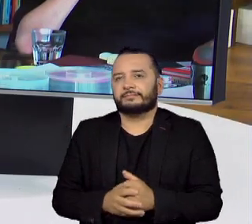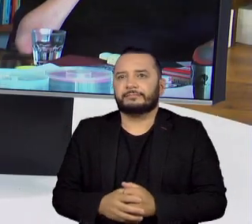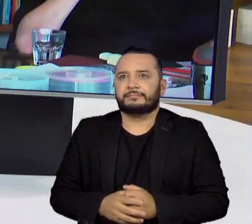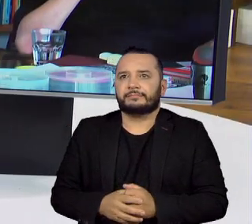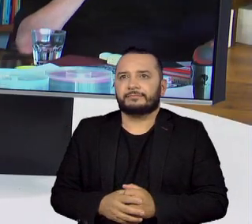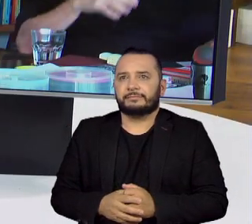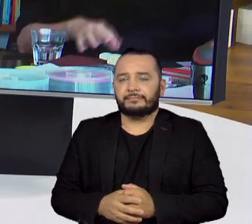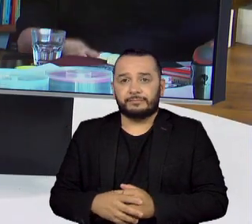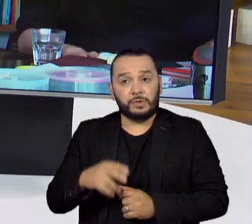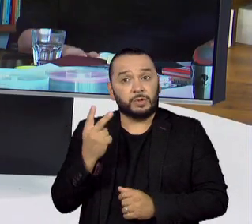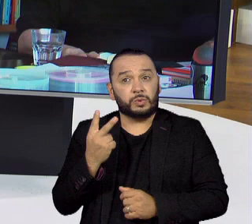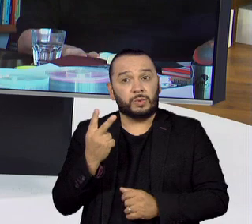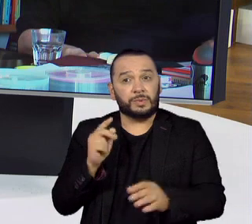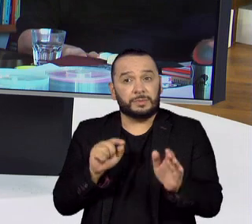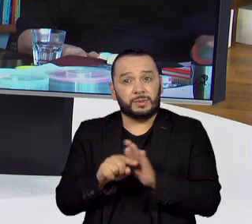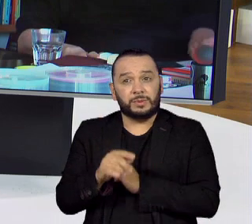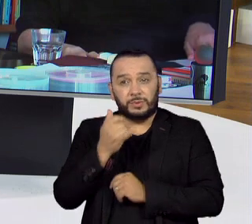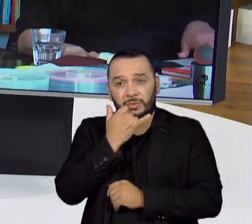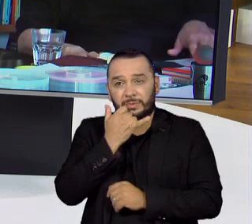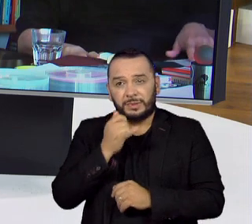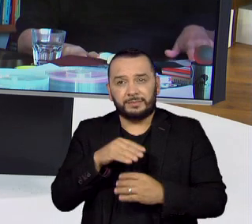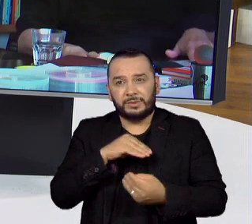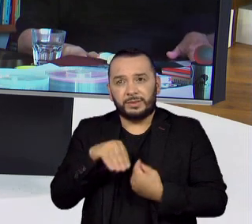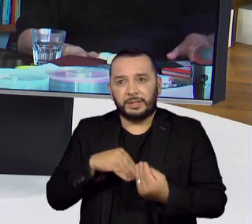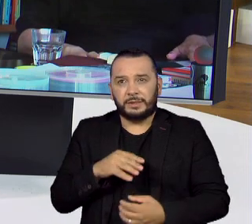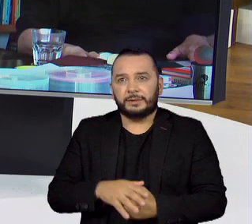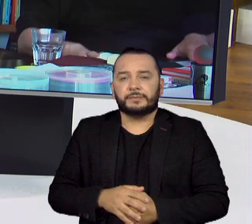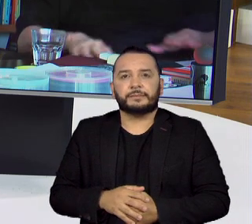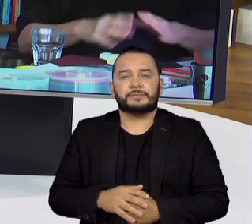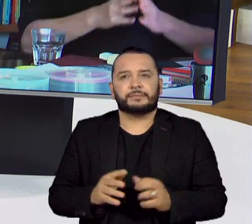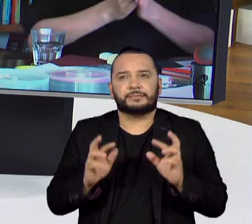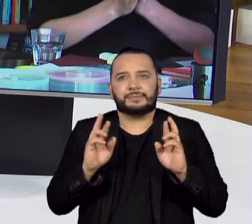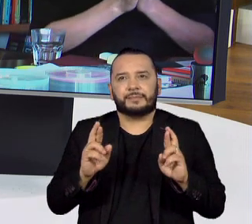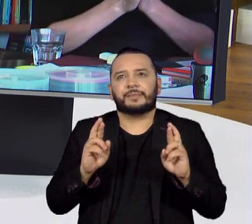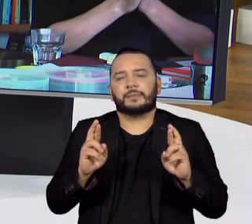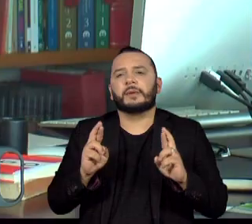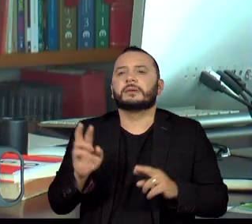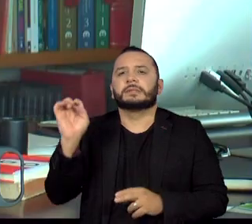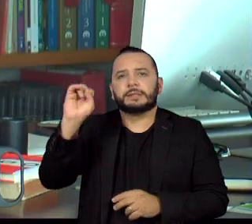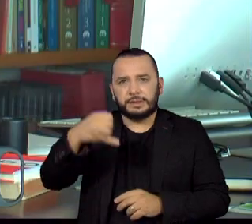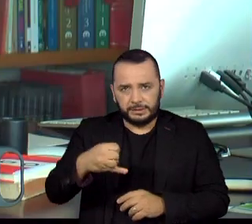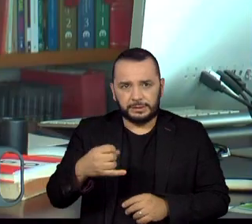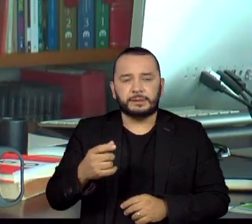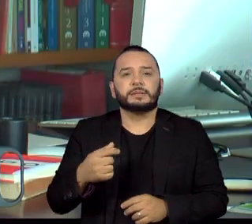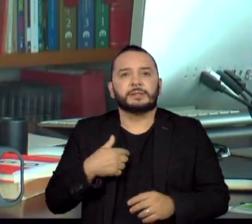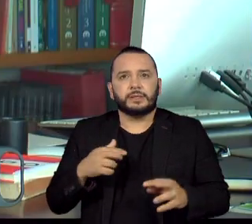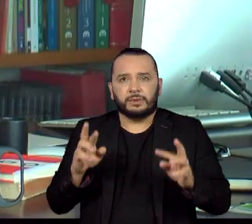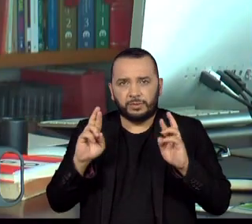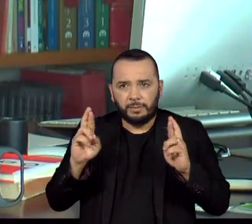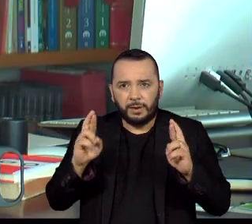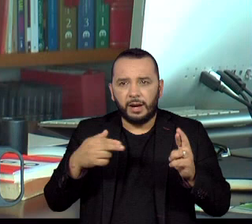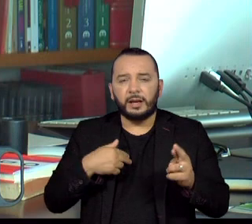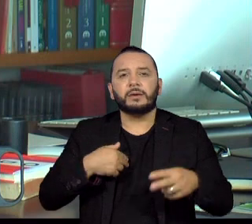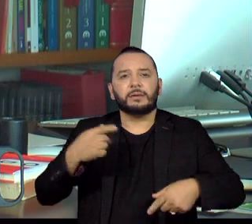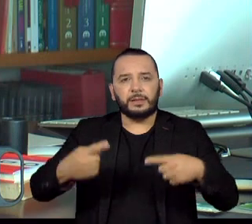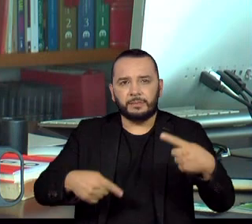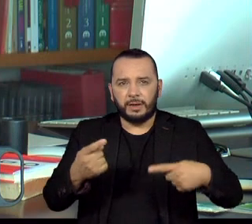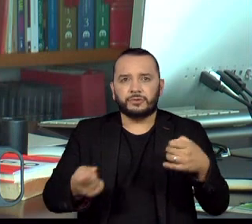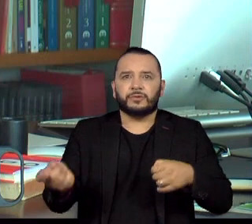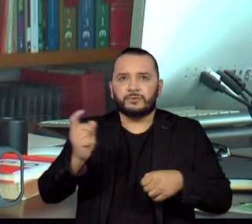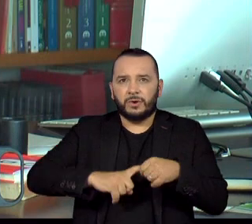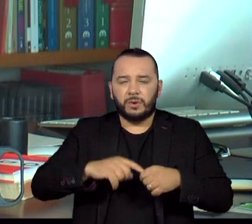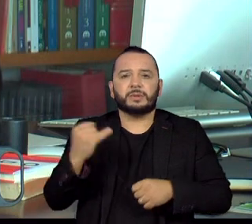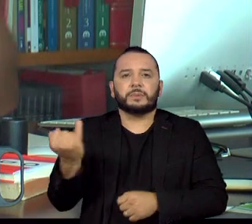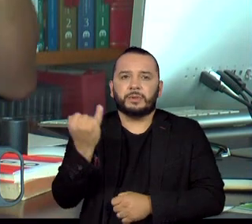Duas perguntas, desculpa que eu misturei. Eu espero que sim. Eu espero que o debate volte a ser relevante, porque a gente tem